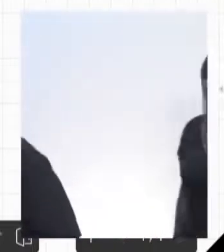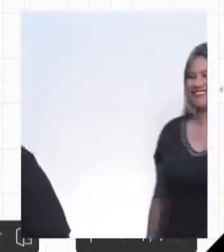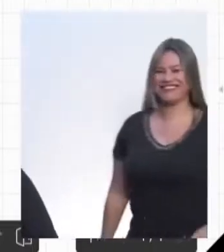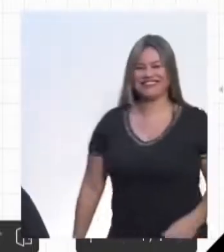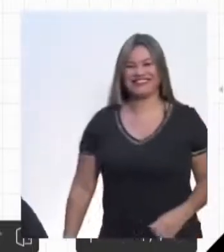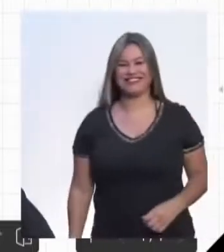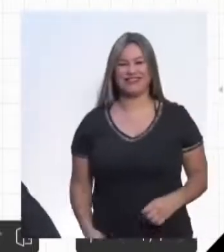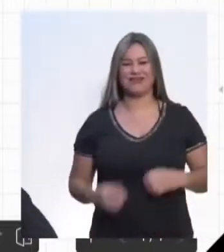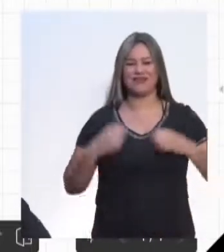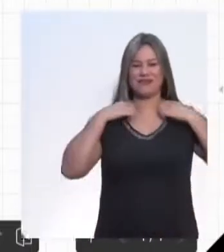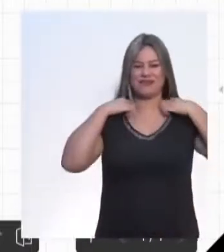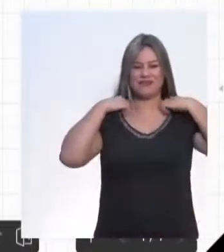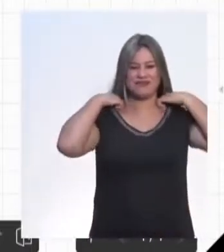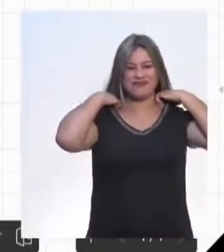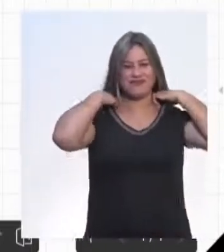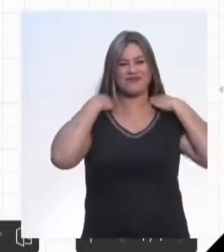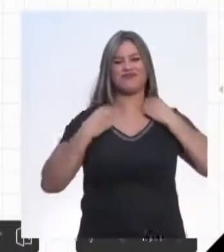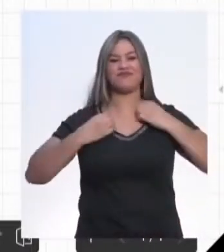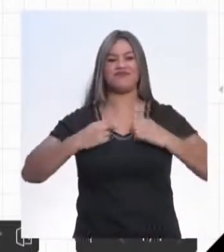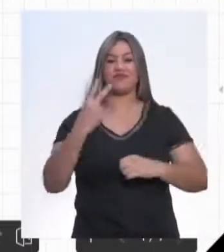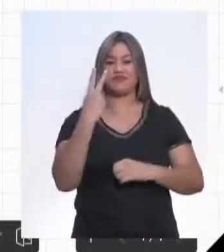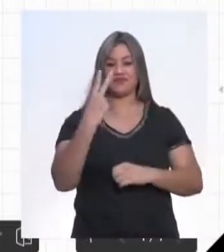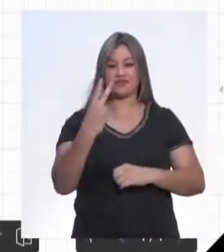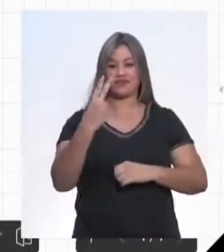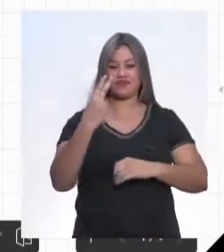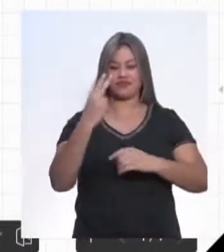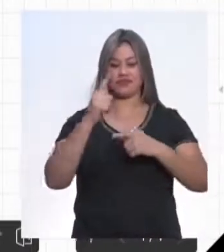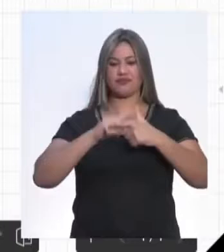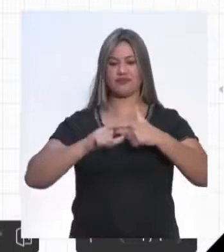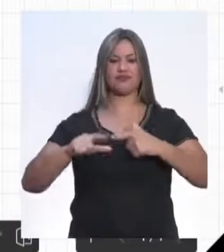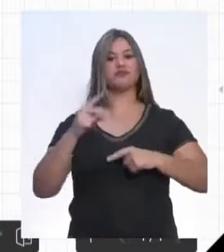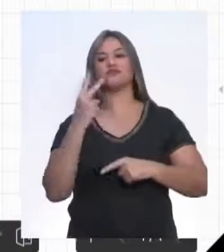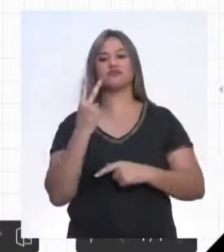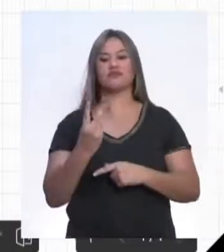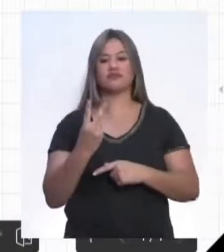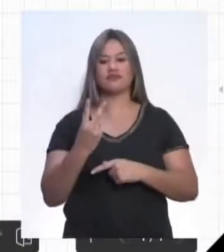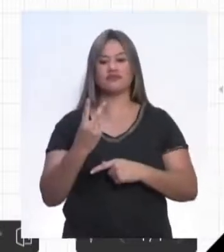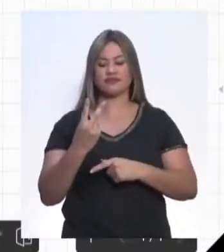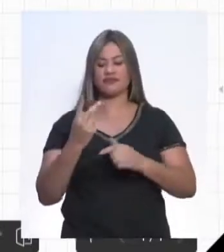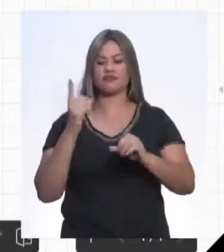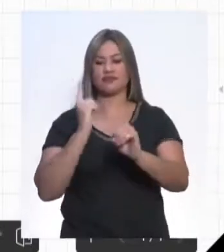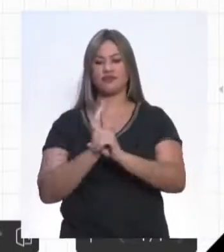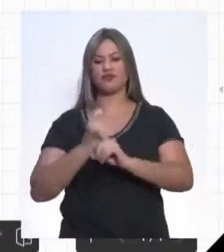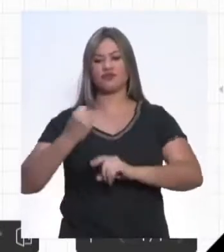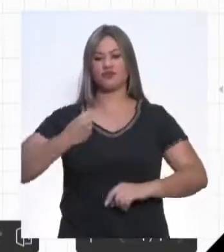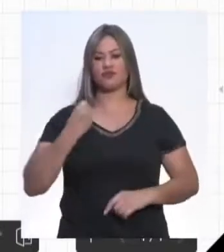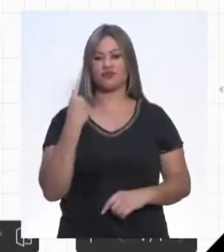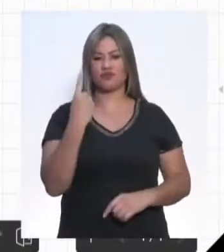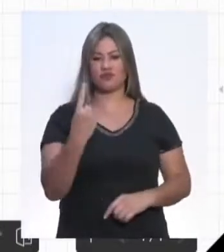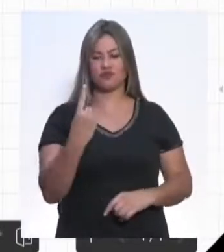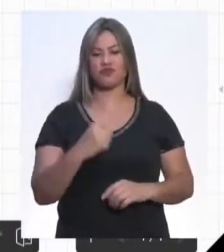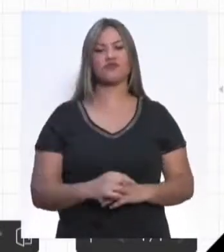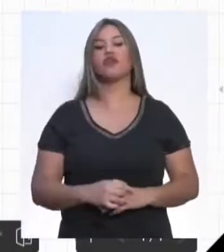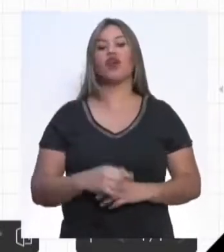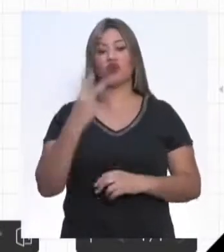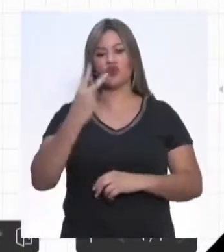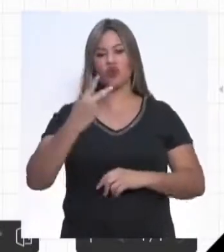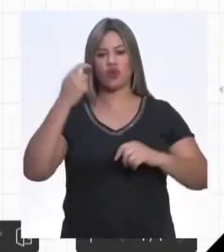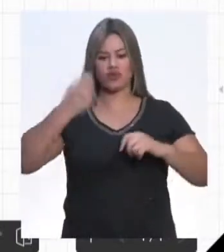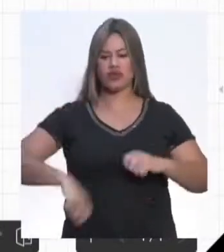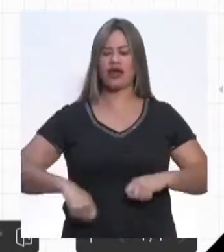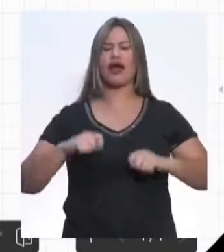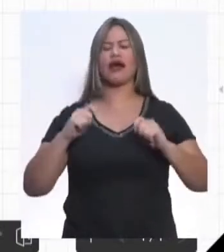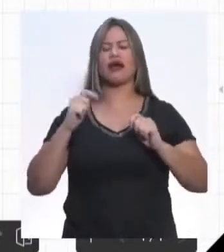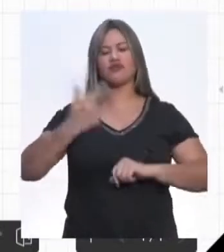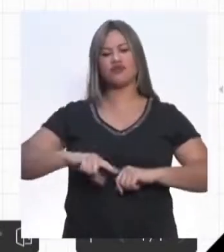2. E o 2 dividido por 2, eu encontro 1. Beleza. Tem outro 2 ali, dá para dividir de novo por 2, né,